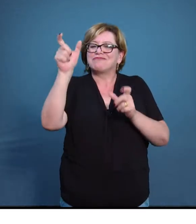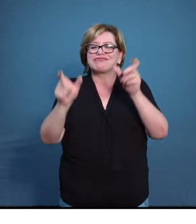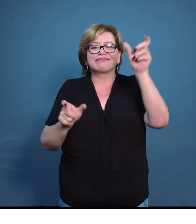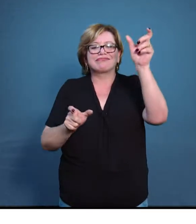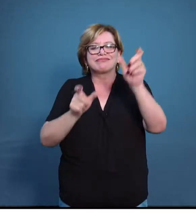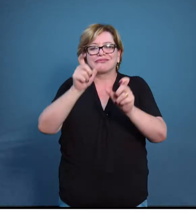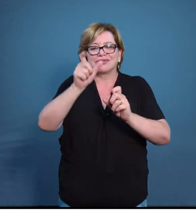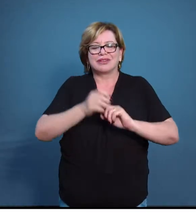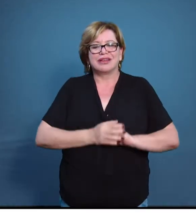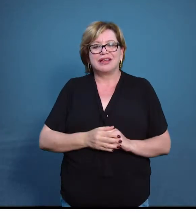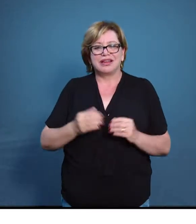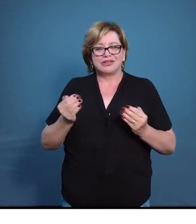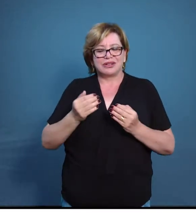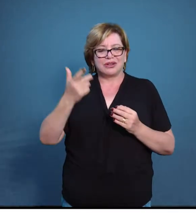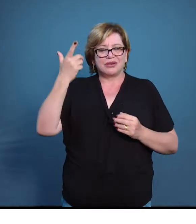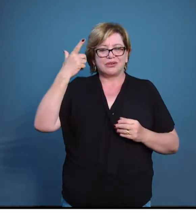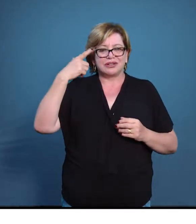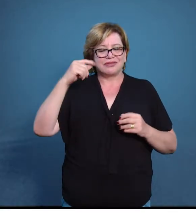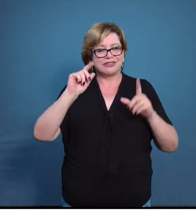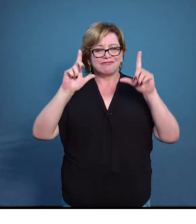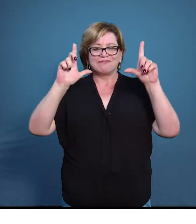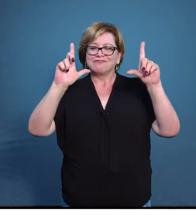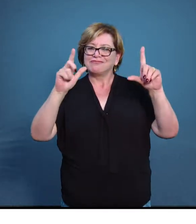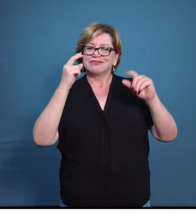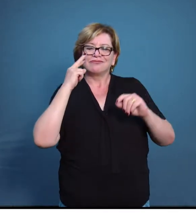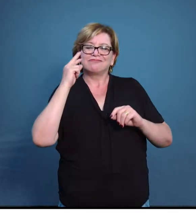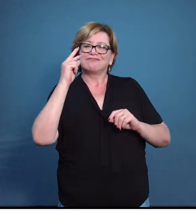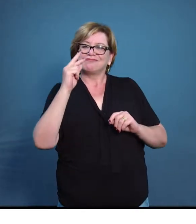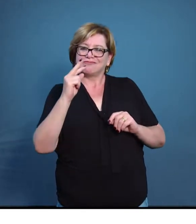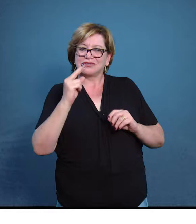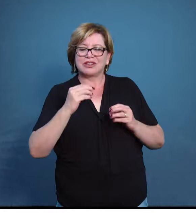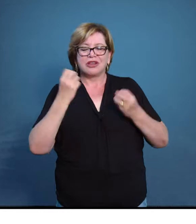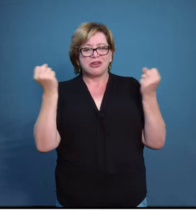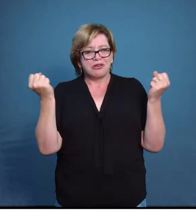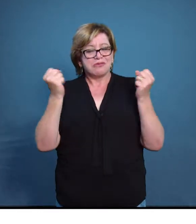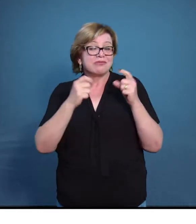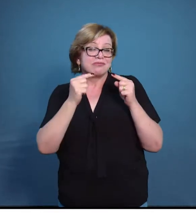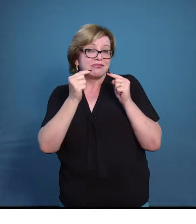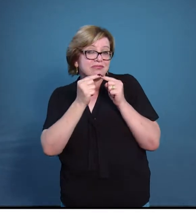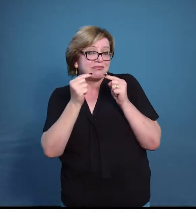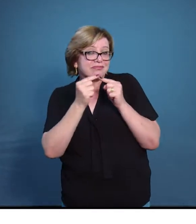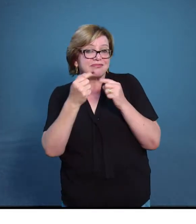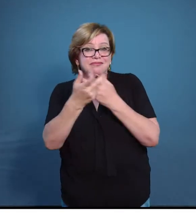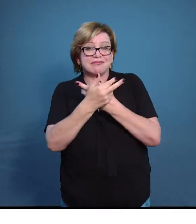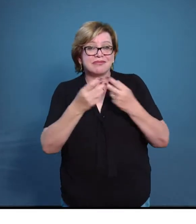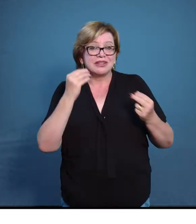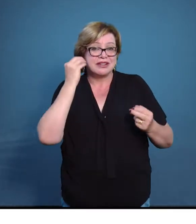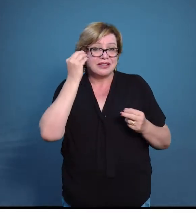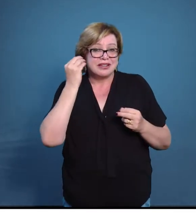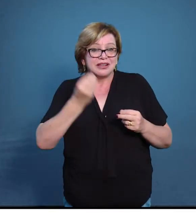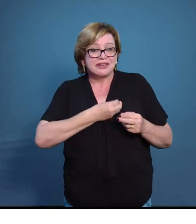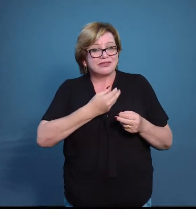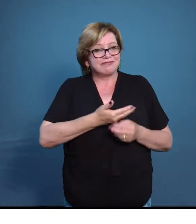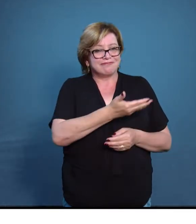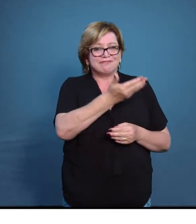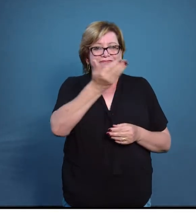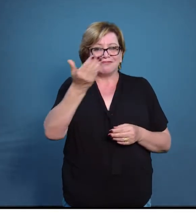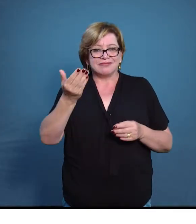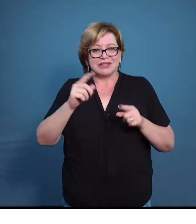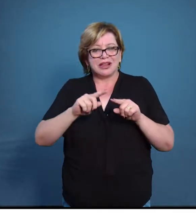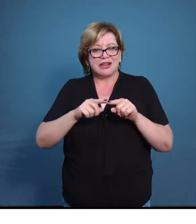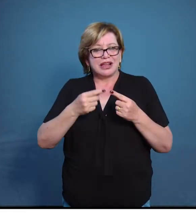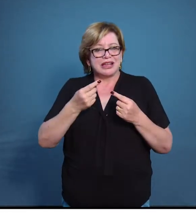imagem novamente. Ela pode se relacionar com diversas experiências que você teve, mas nunca mais você vai ver a